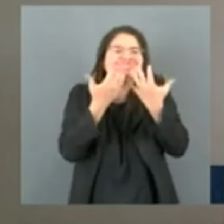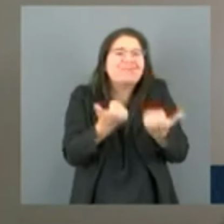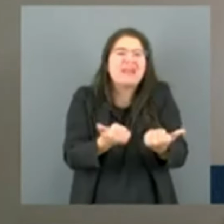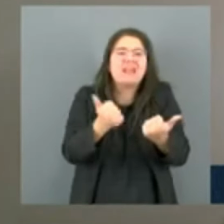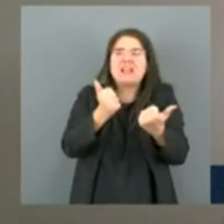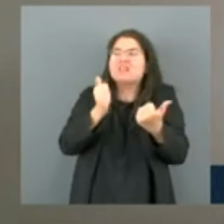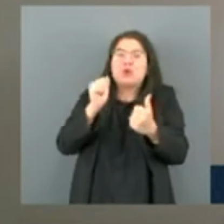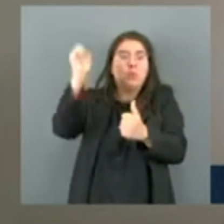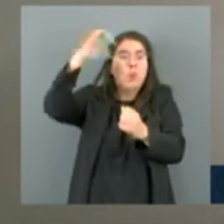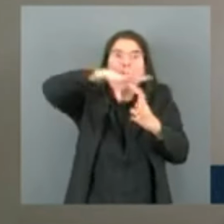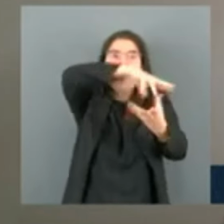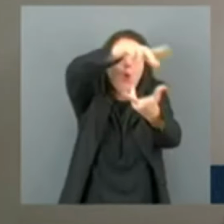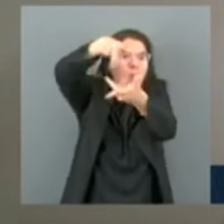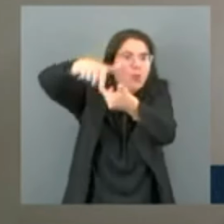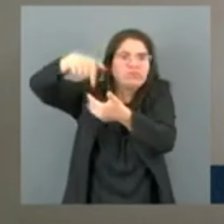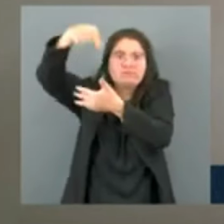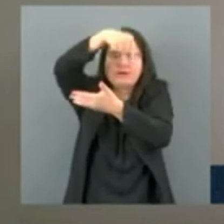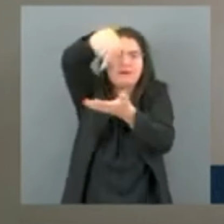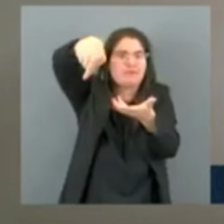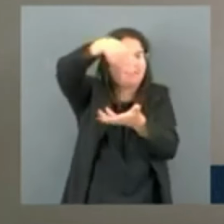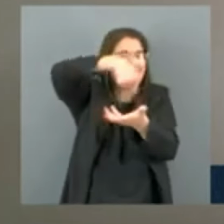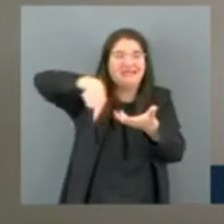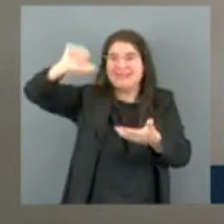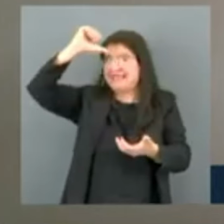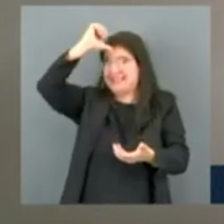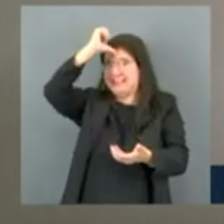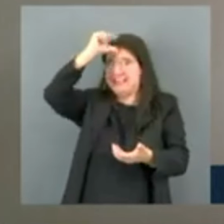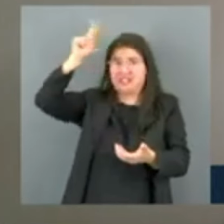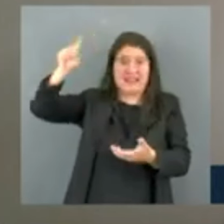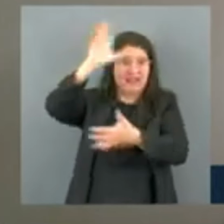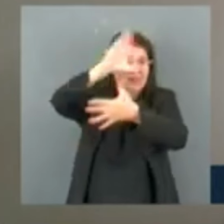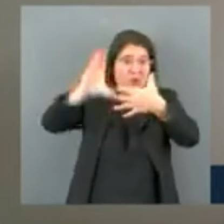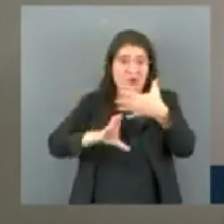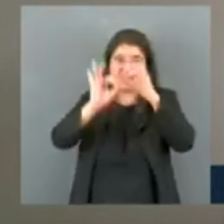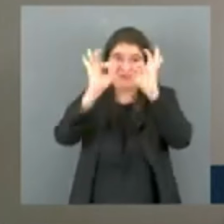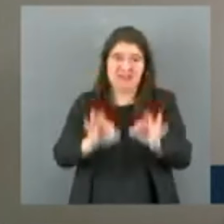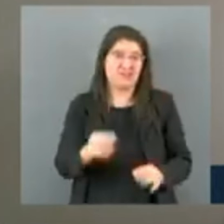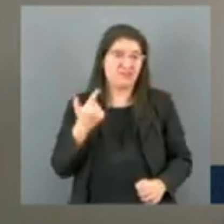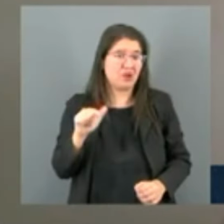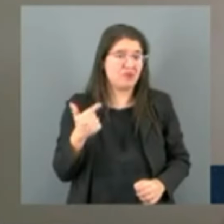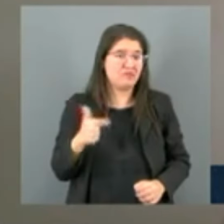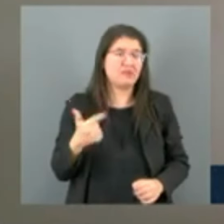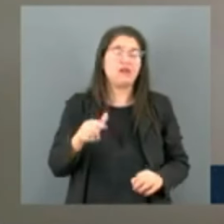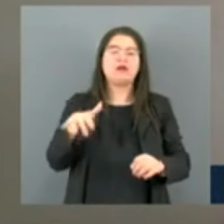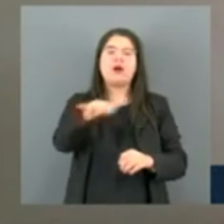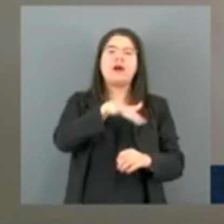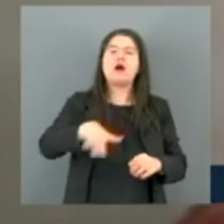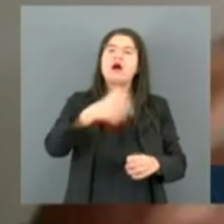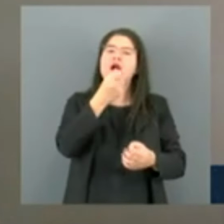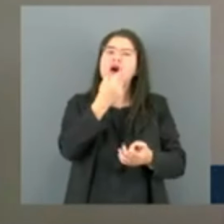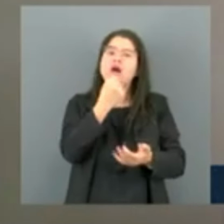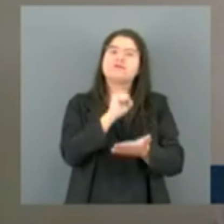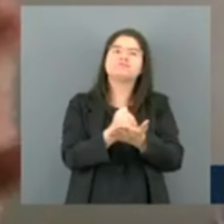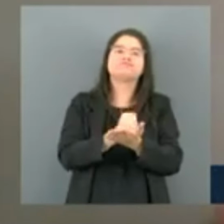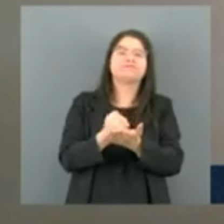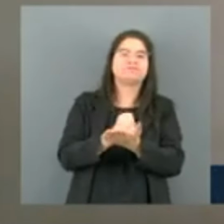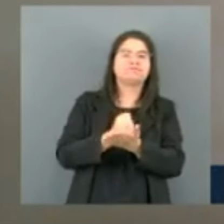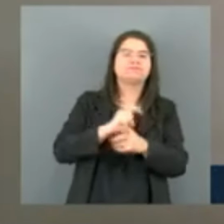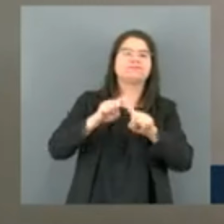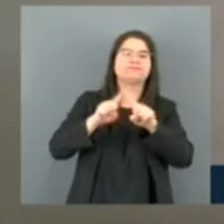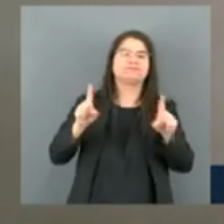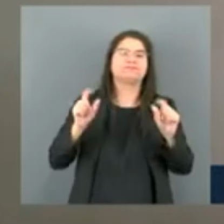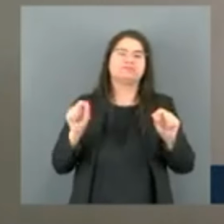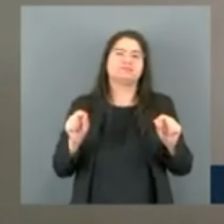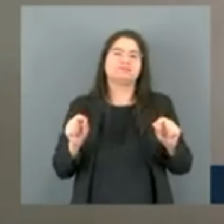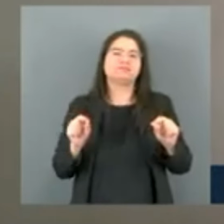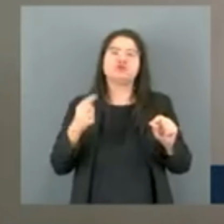Nem na Índia, né, a gente tem essa divisão em diversas categorias. Quando a gente tem o aspecto farmacêutico na Índia, mas ao lidar com o paciente a gente tem